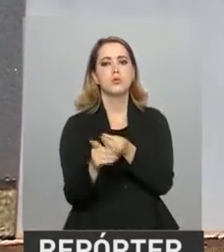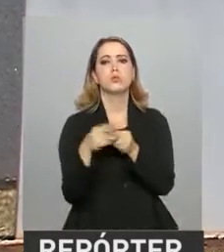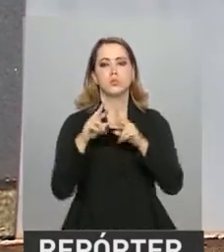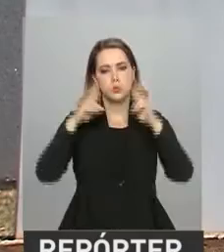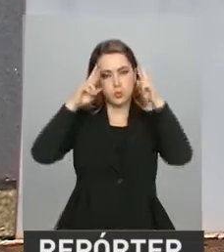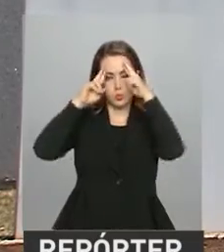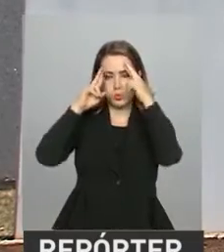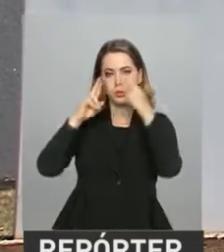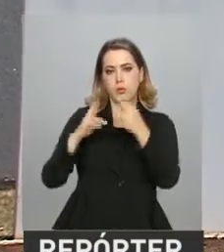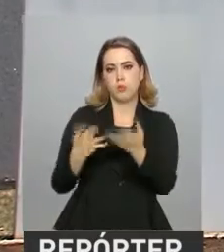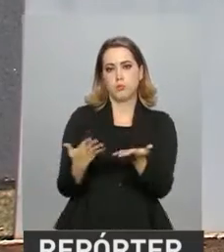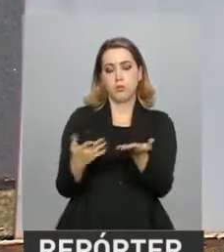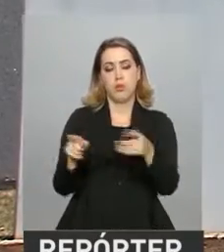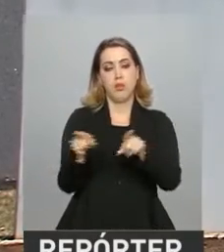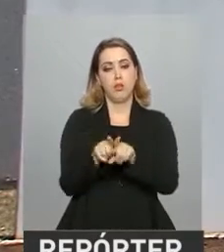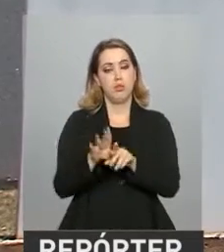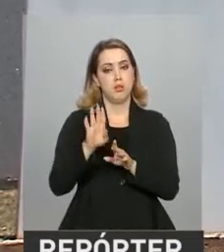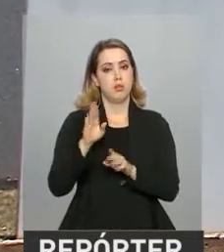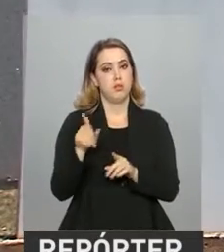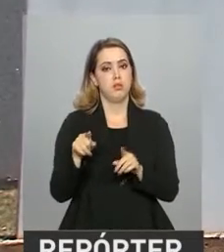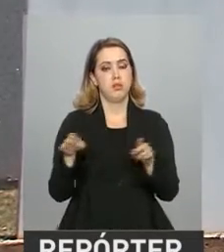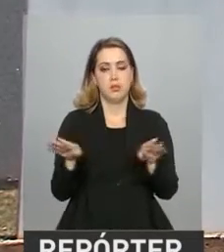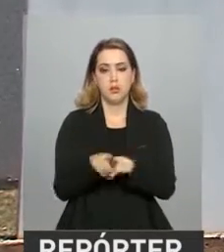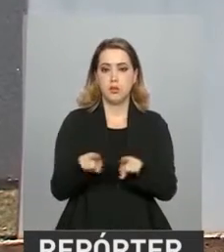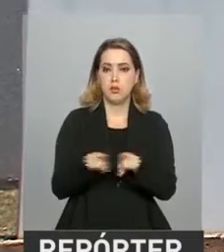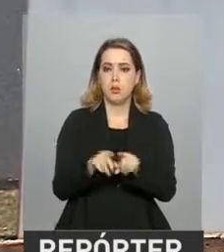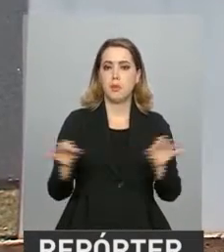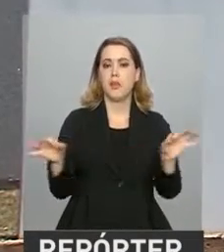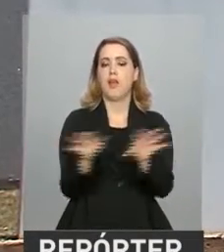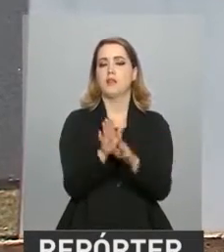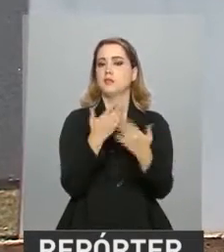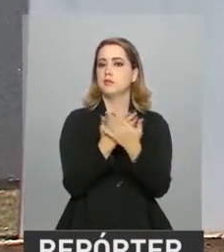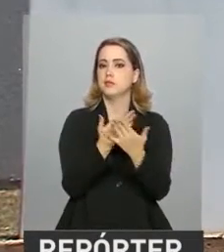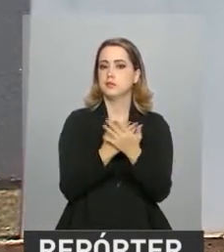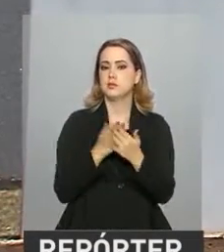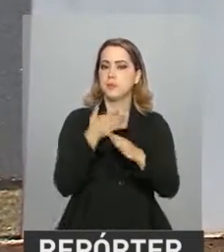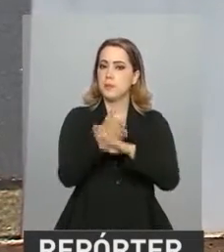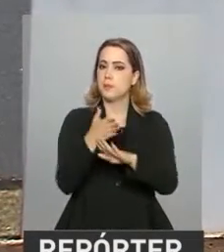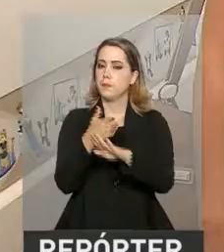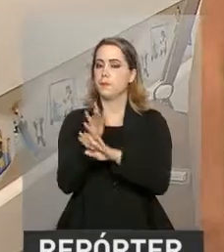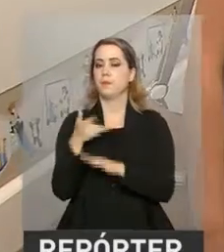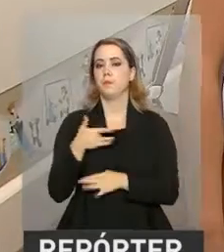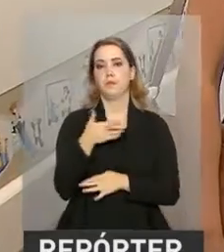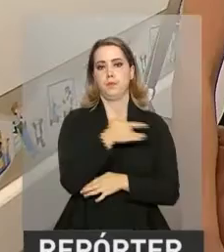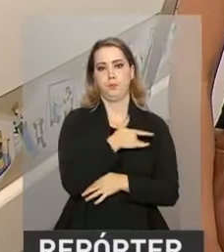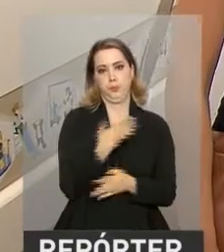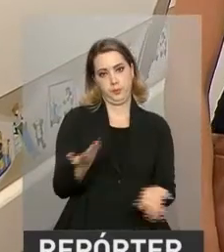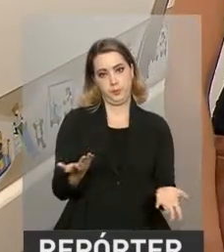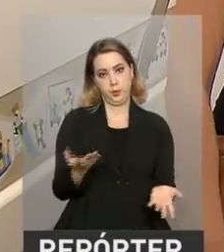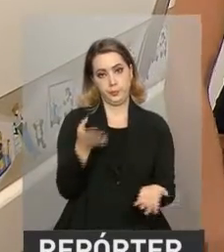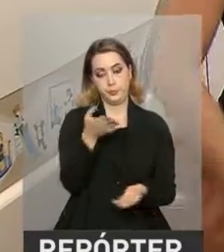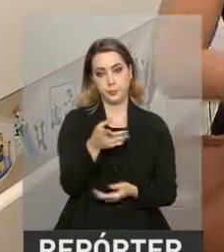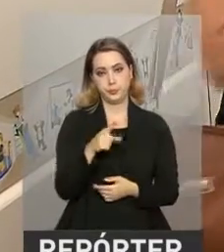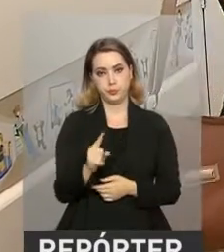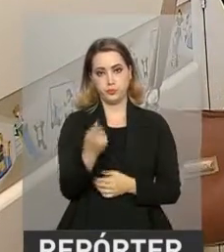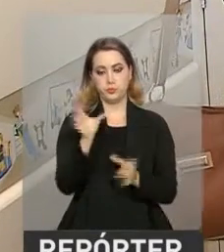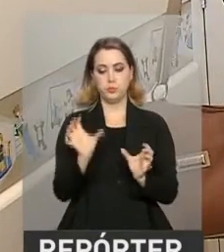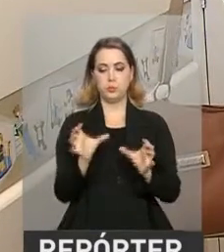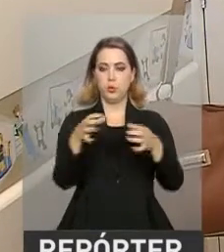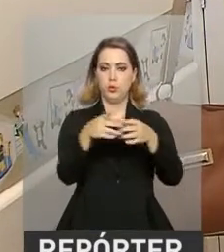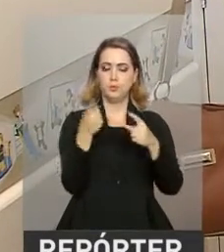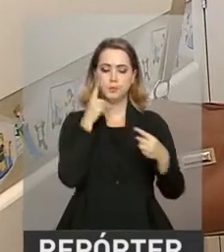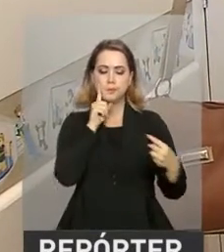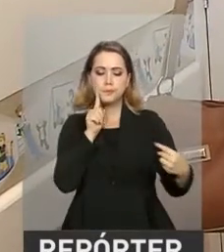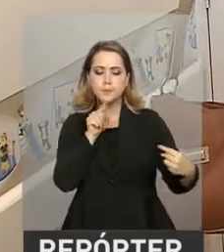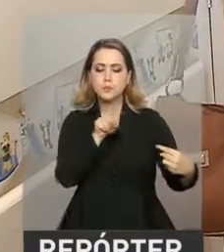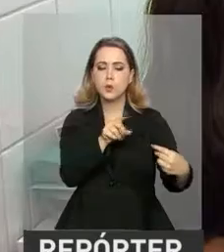respeitados e principalmente terminem seus estudos e tem o acesso aos serviços de saúde uma das áreas do governo brasileiro focado nas